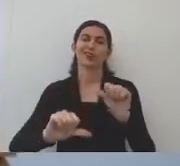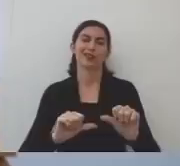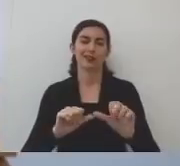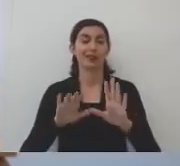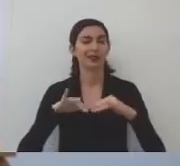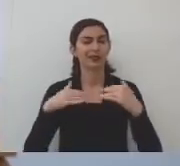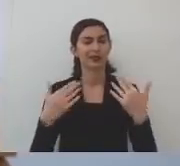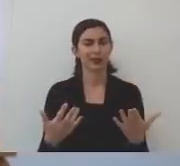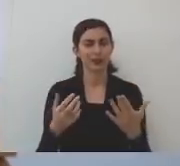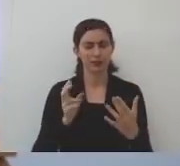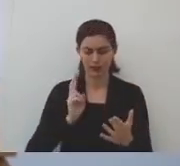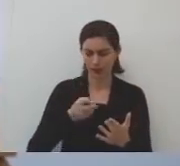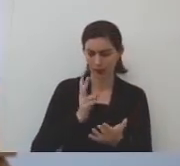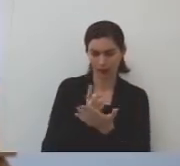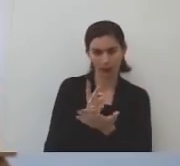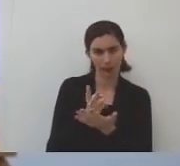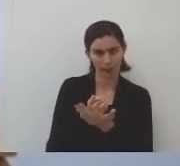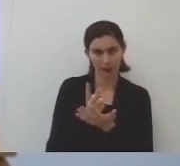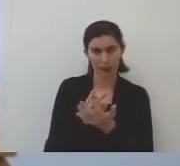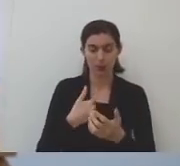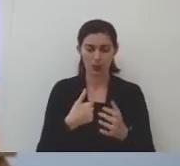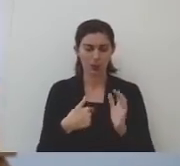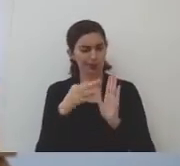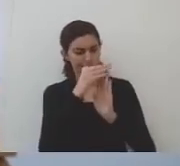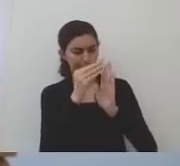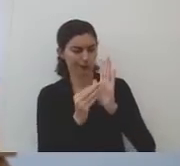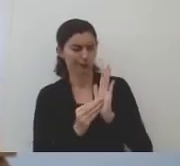Então, sempre, além de eu